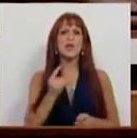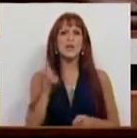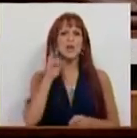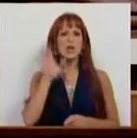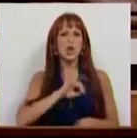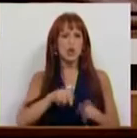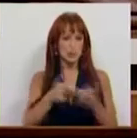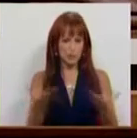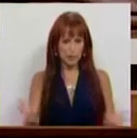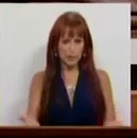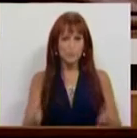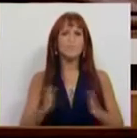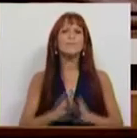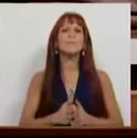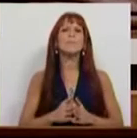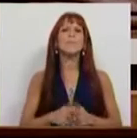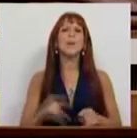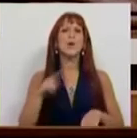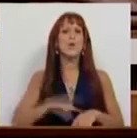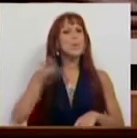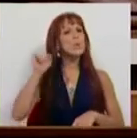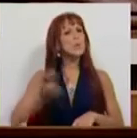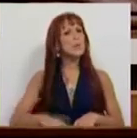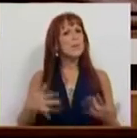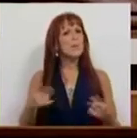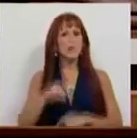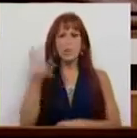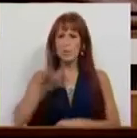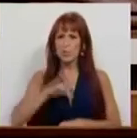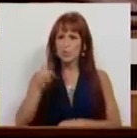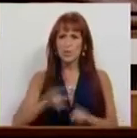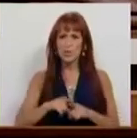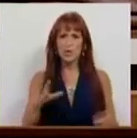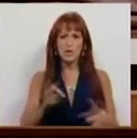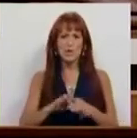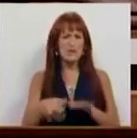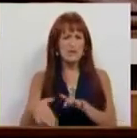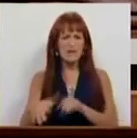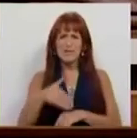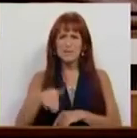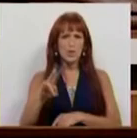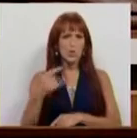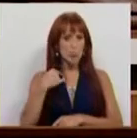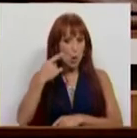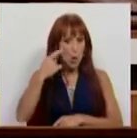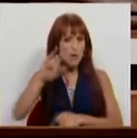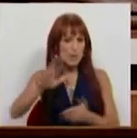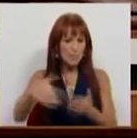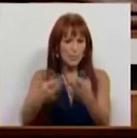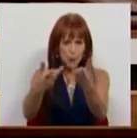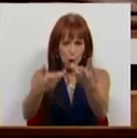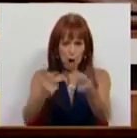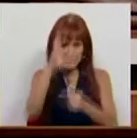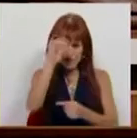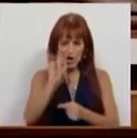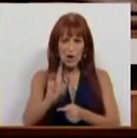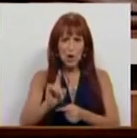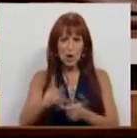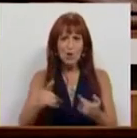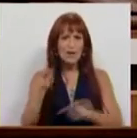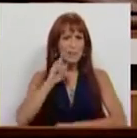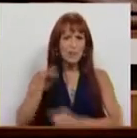senhoras e senhores deputados, no momento em que Portugal, dentro de aproximadamente 2 semanas, conhecerá a proposta de Orçamento de Estado,